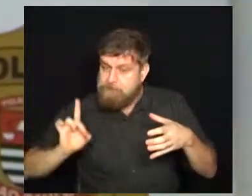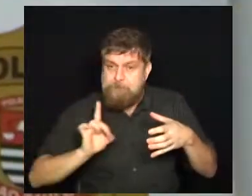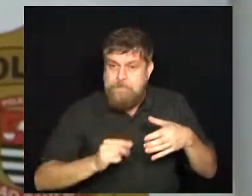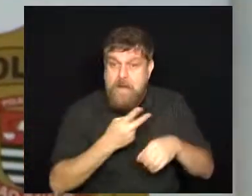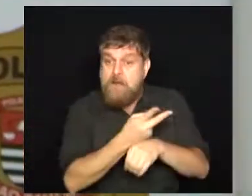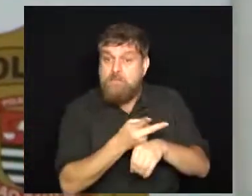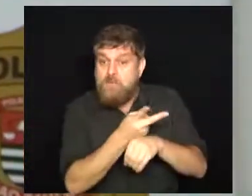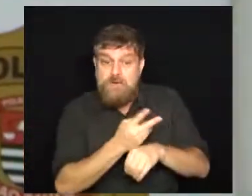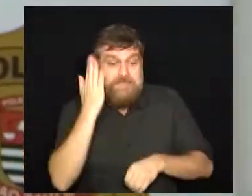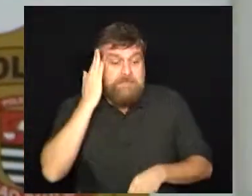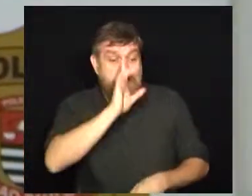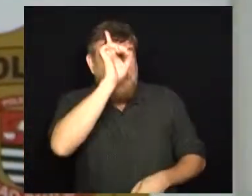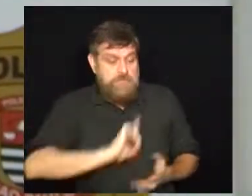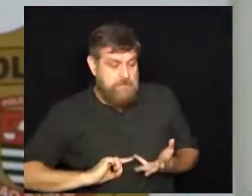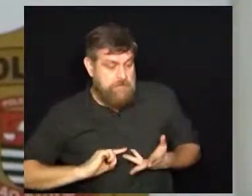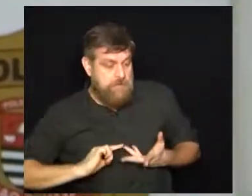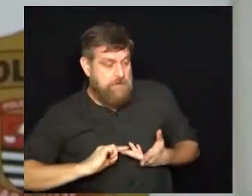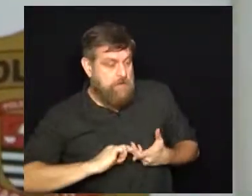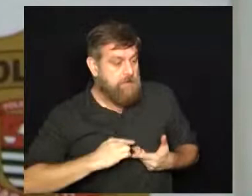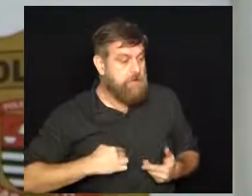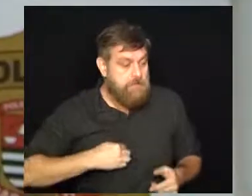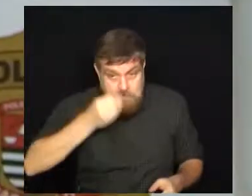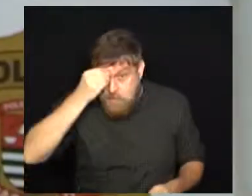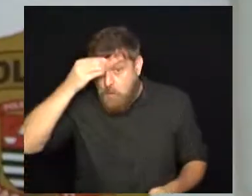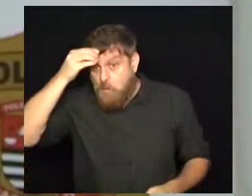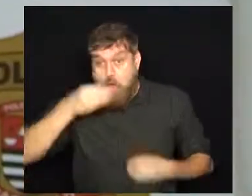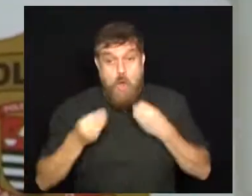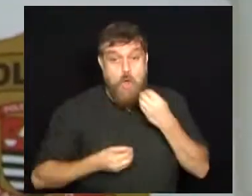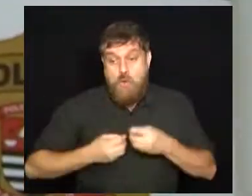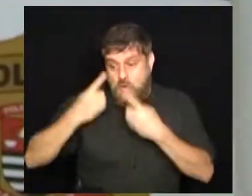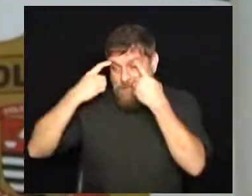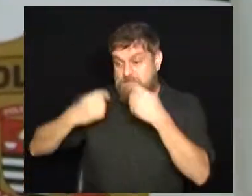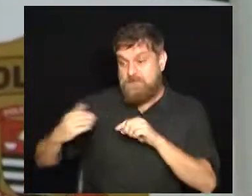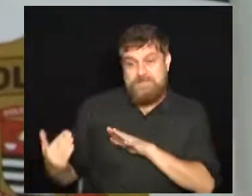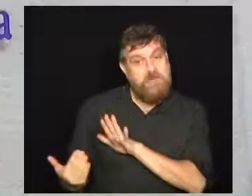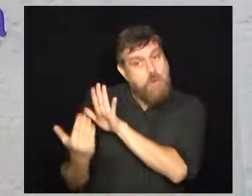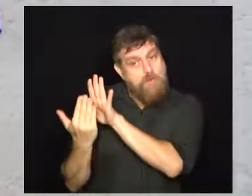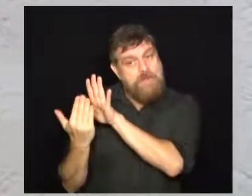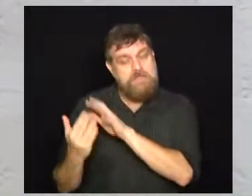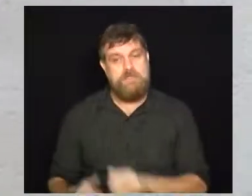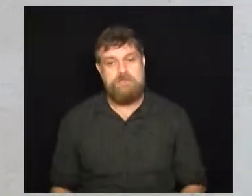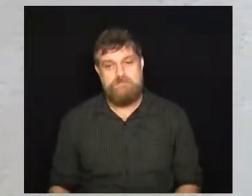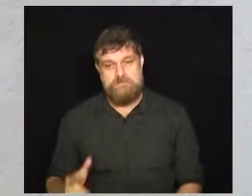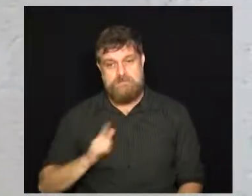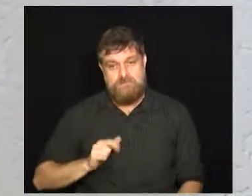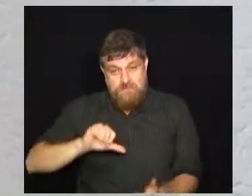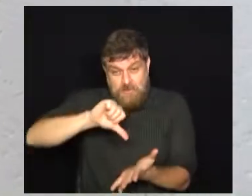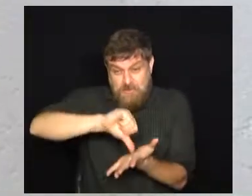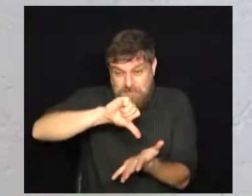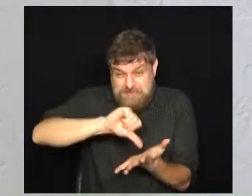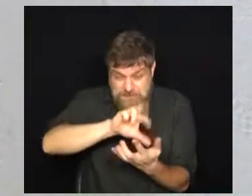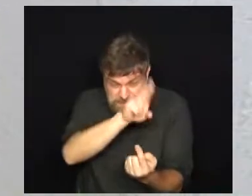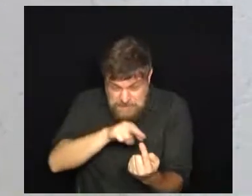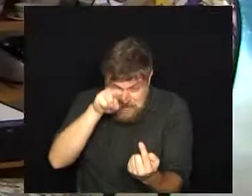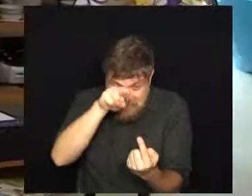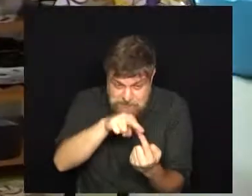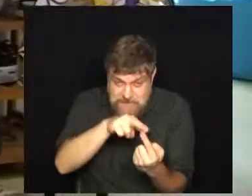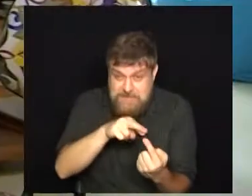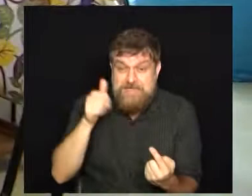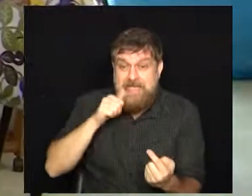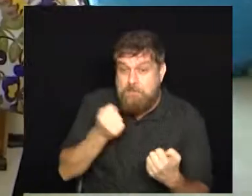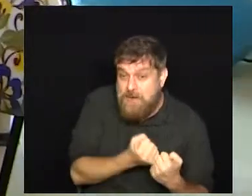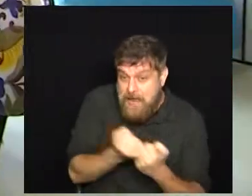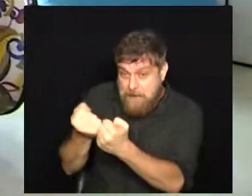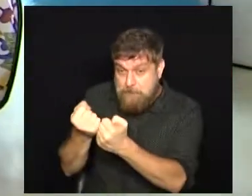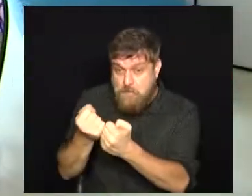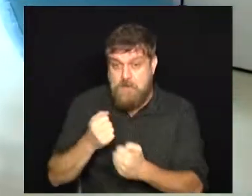para saber os direitos dela e para conseguir combater essa violência que ela vem sofrendo. O Centro de Referência e Apoio à Mulher é